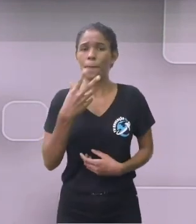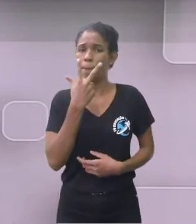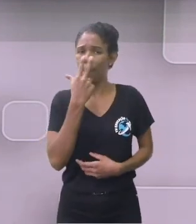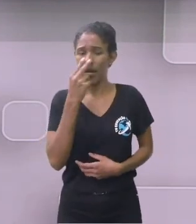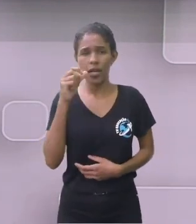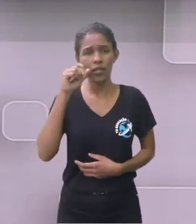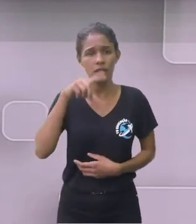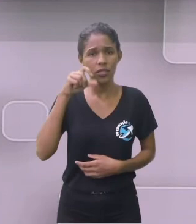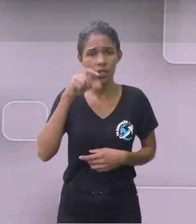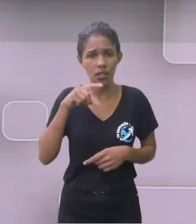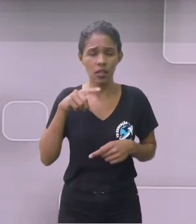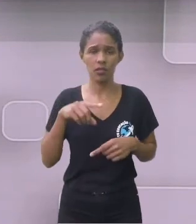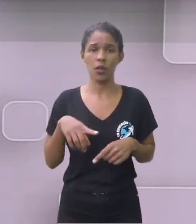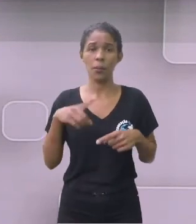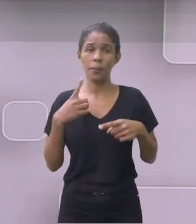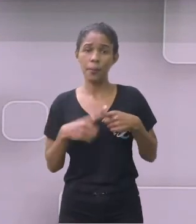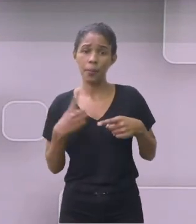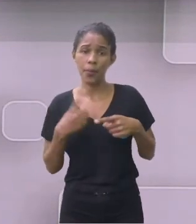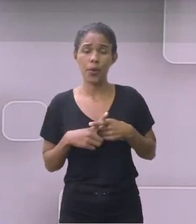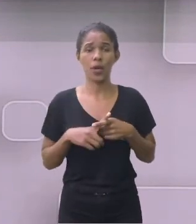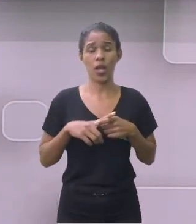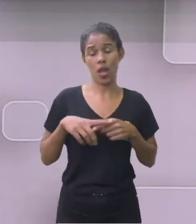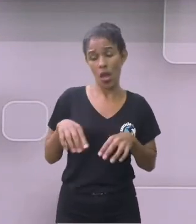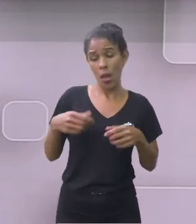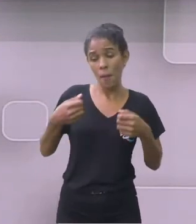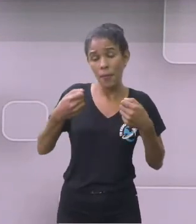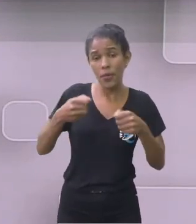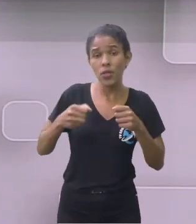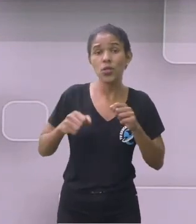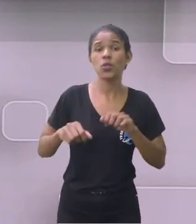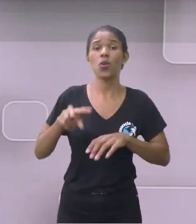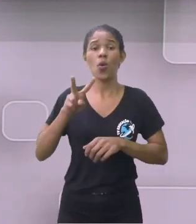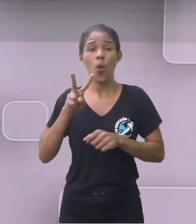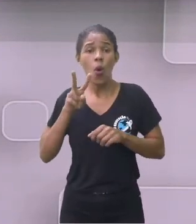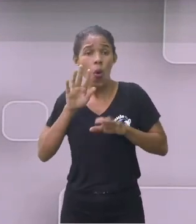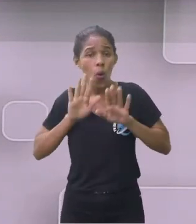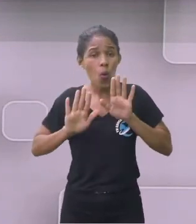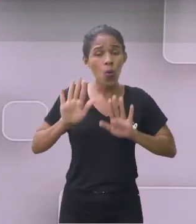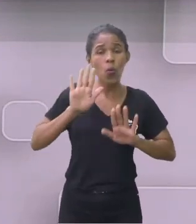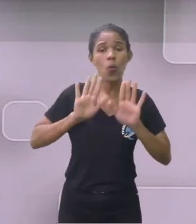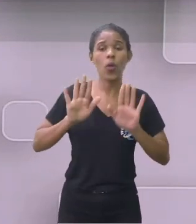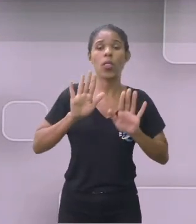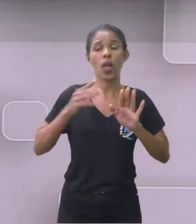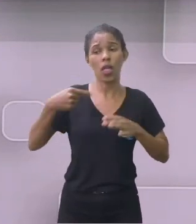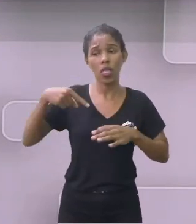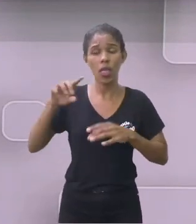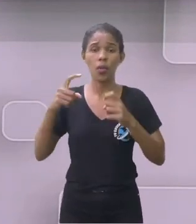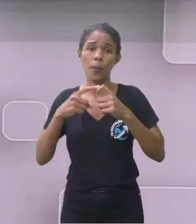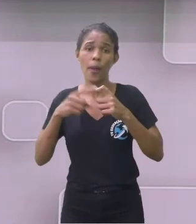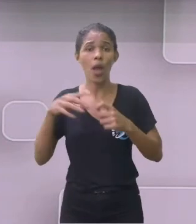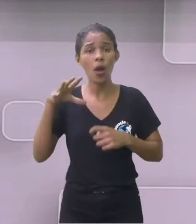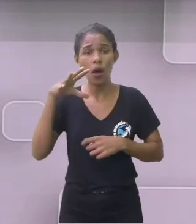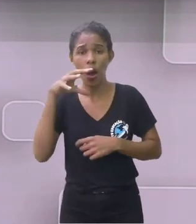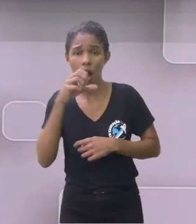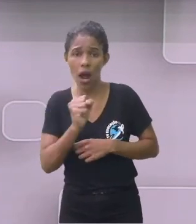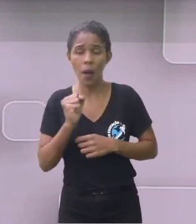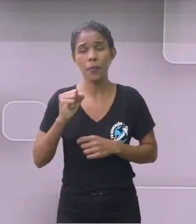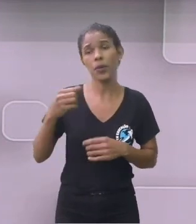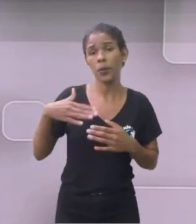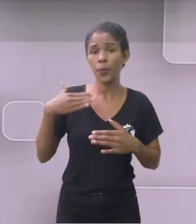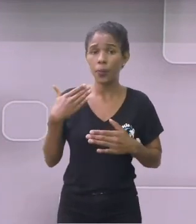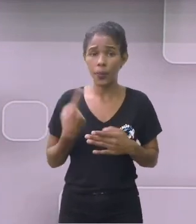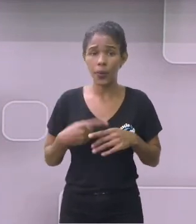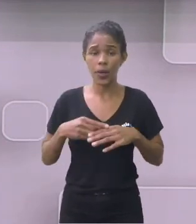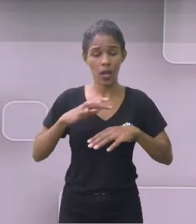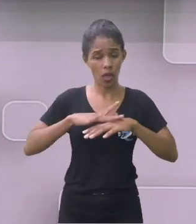negligência da infecção. Nesses casos, os pacientes não procuram atendimento no tempo correto e evoluem para quadros graves,